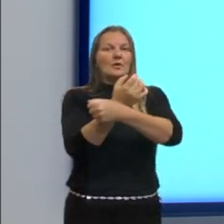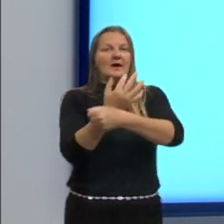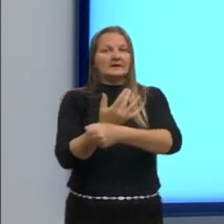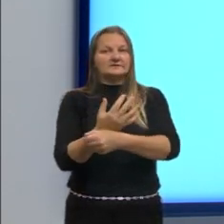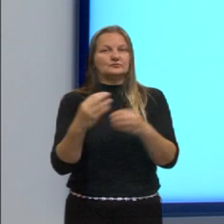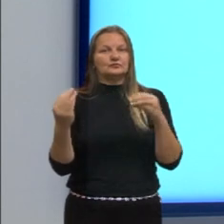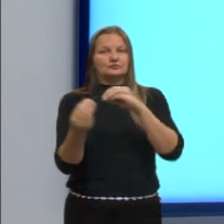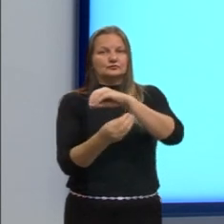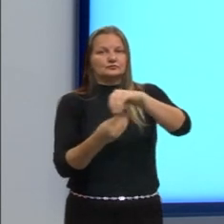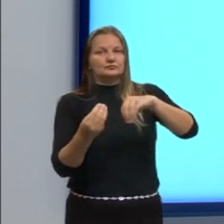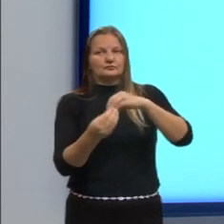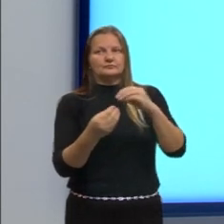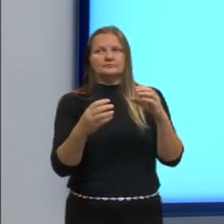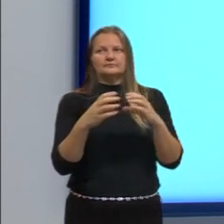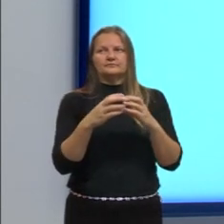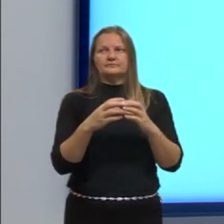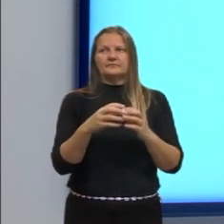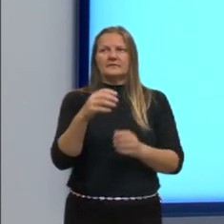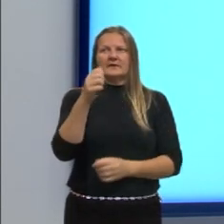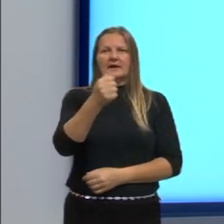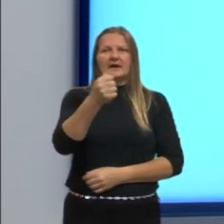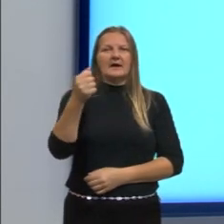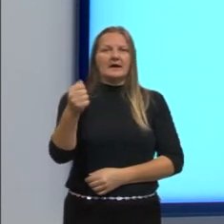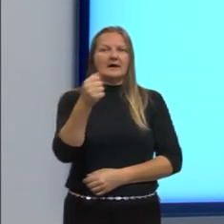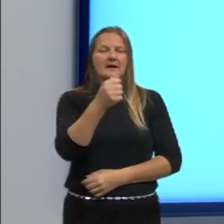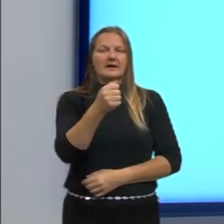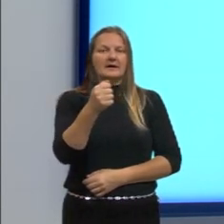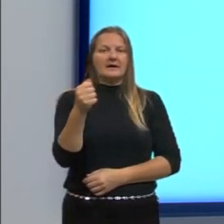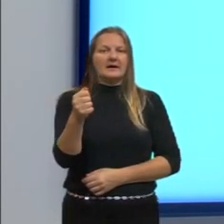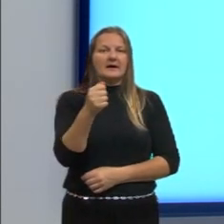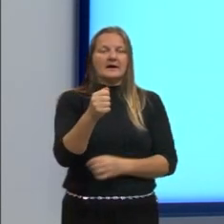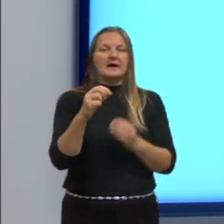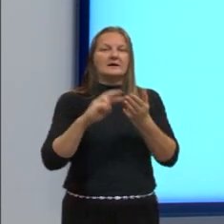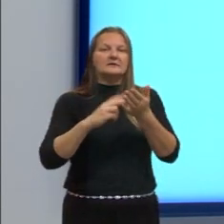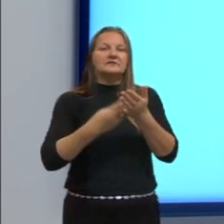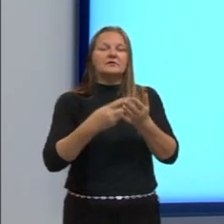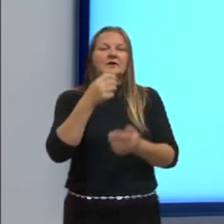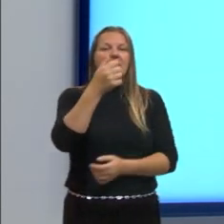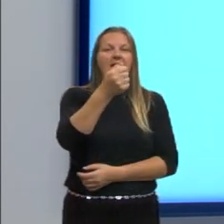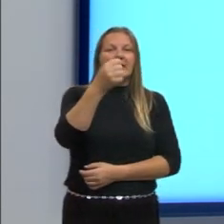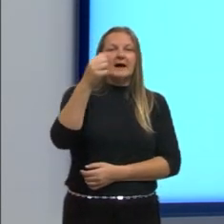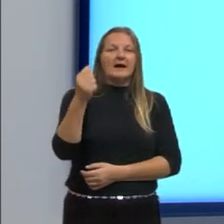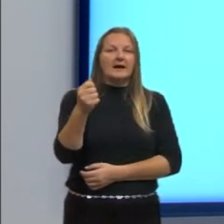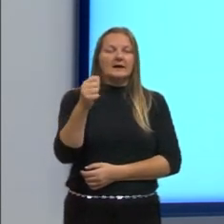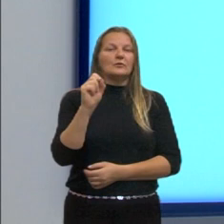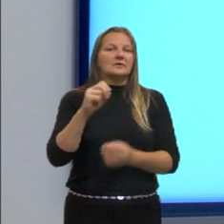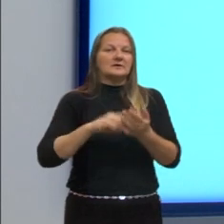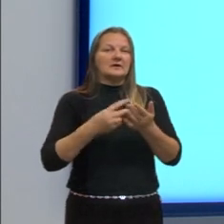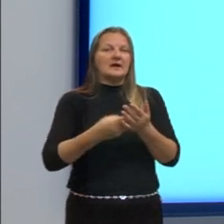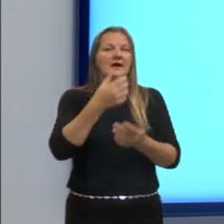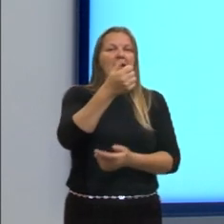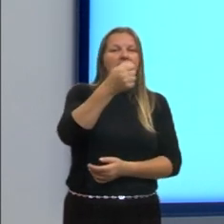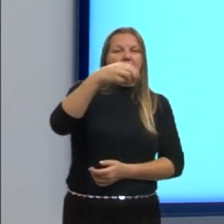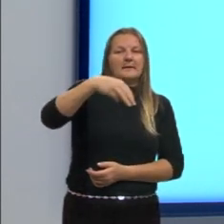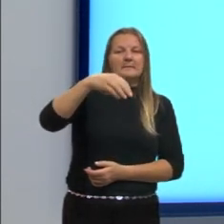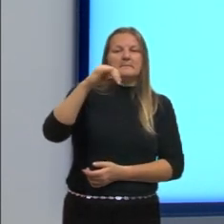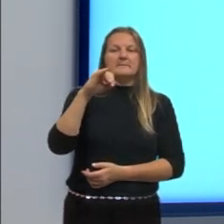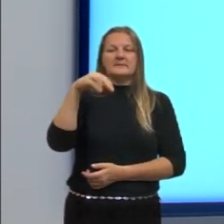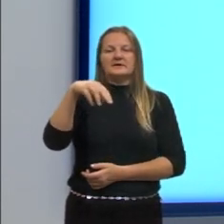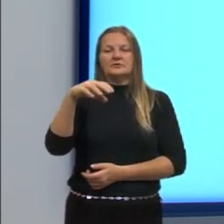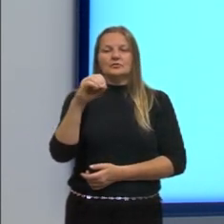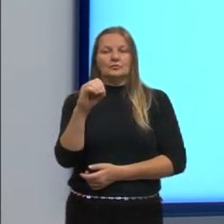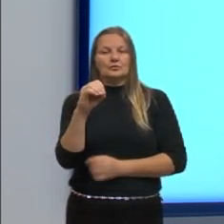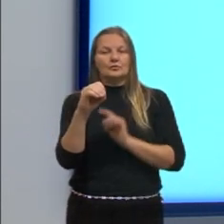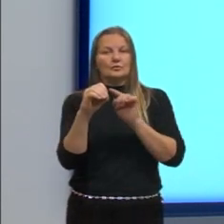aminoácidos que eles têm essa abreviação de ar e eles combinam se entre si repetindo-se Claro alguns outros não